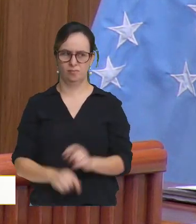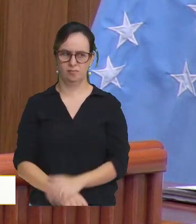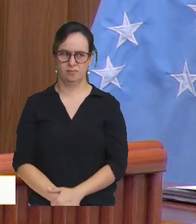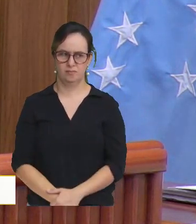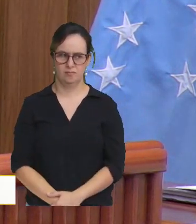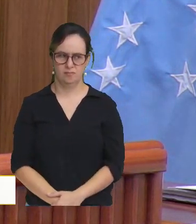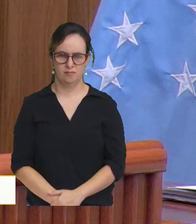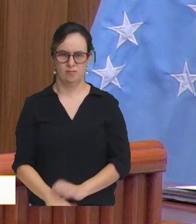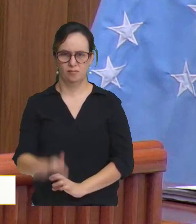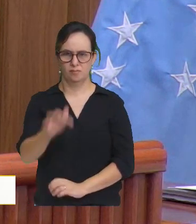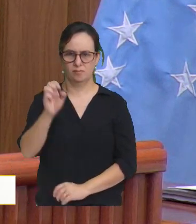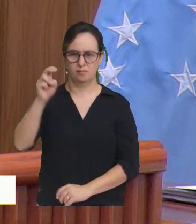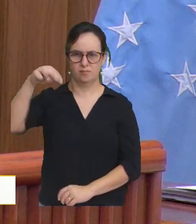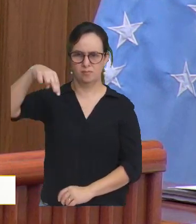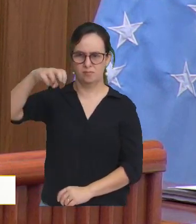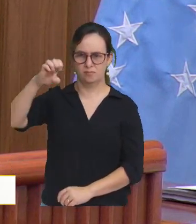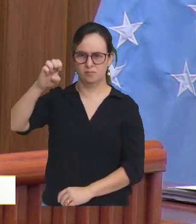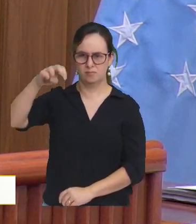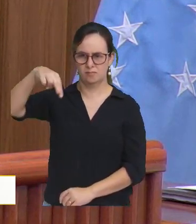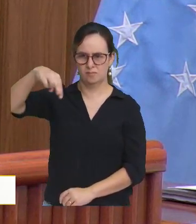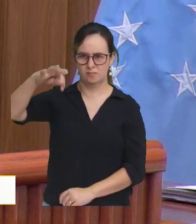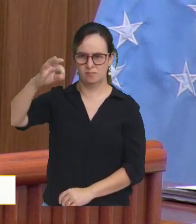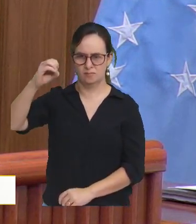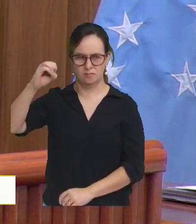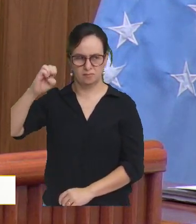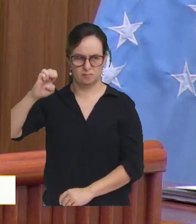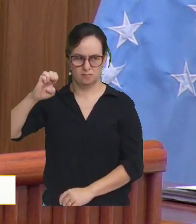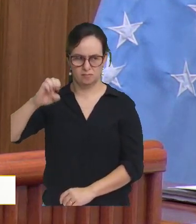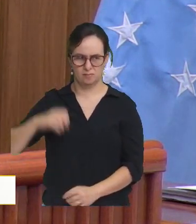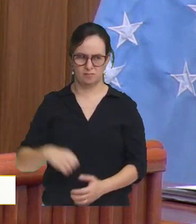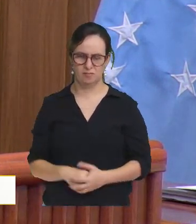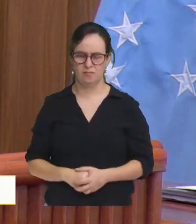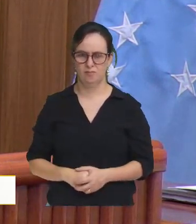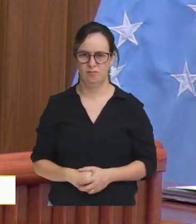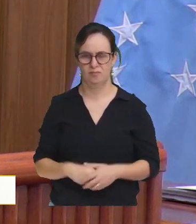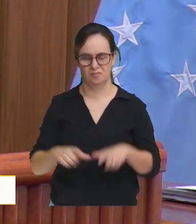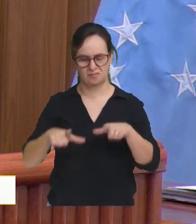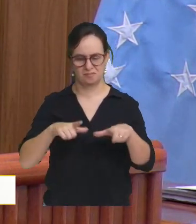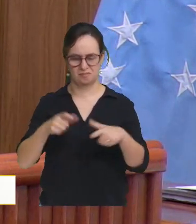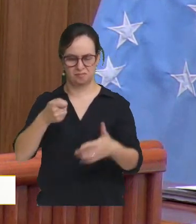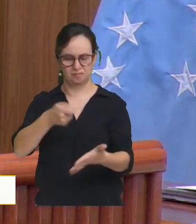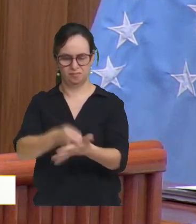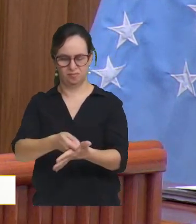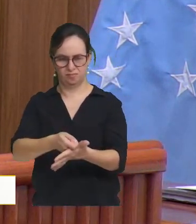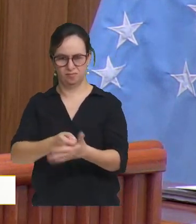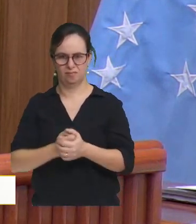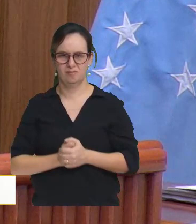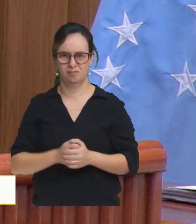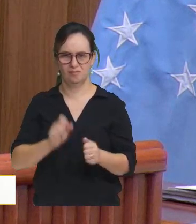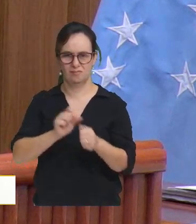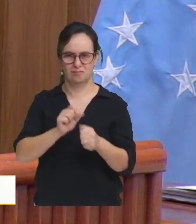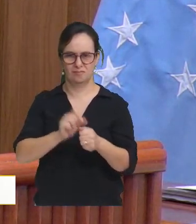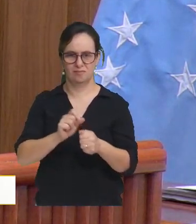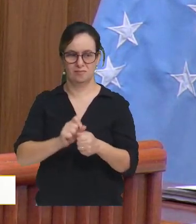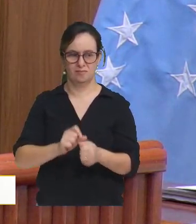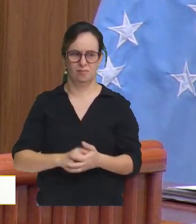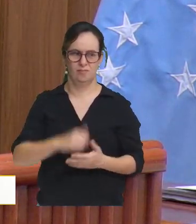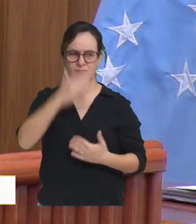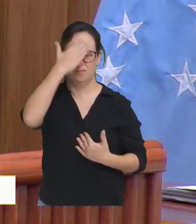tenente, doutor Adolfo, missão cumprida. Obrigado, senhor presidente.